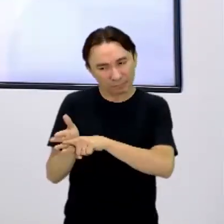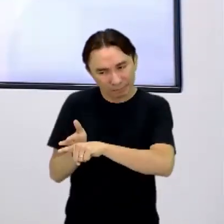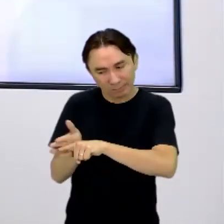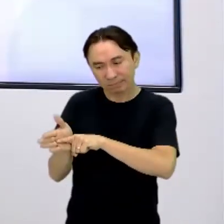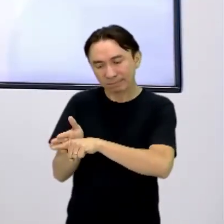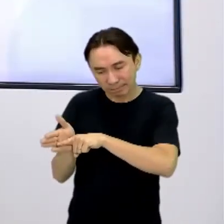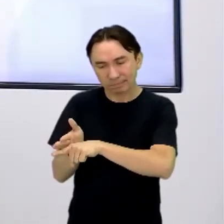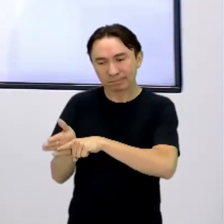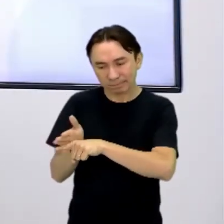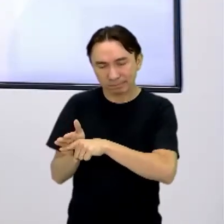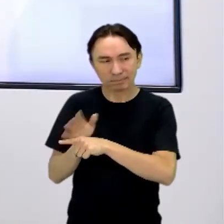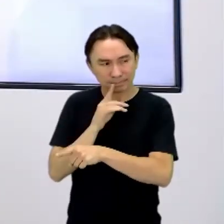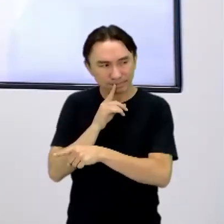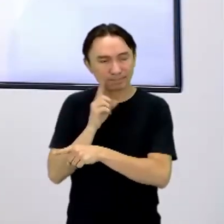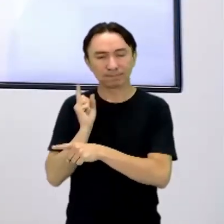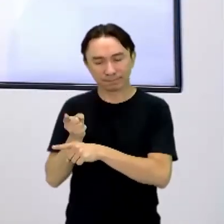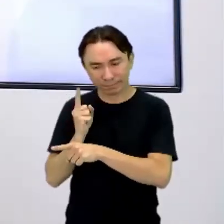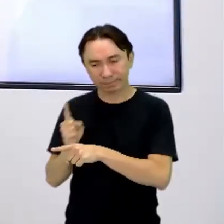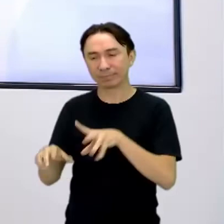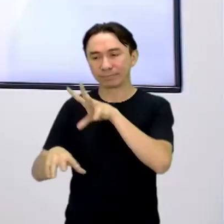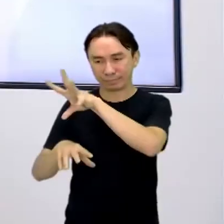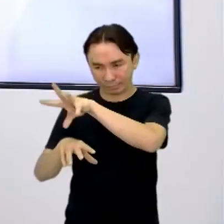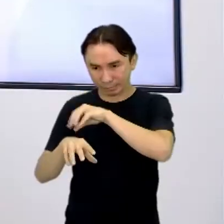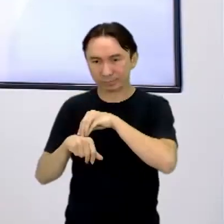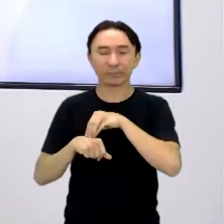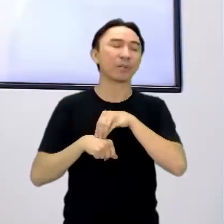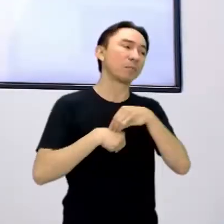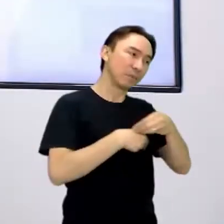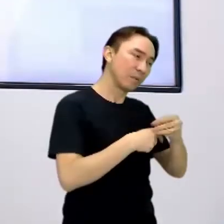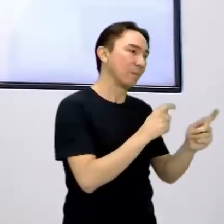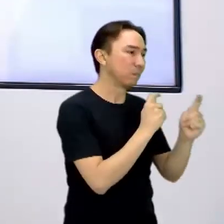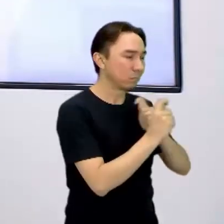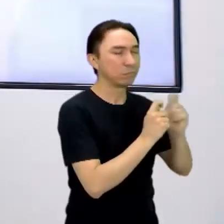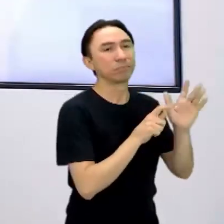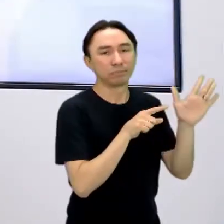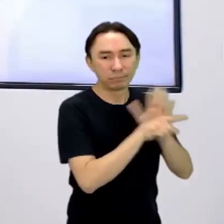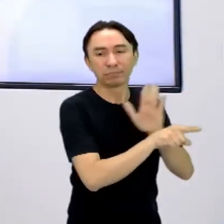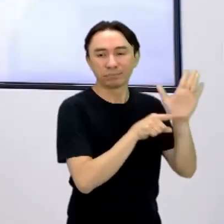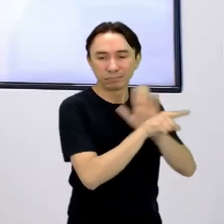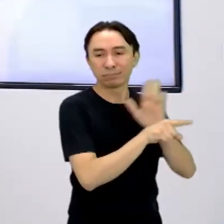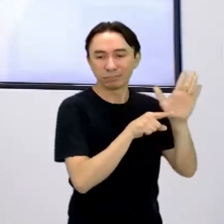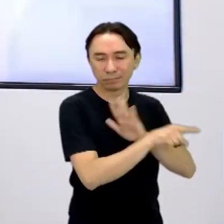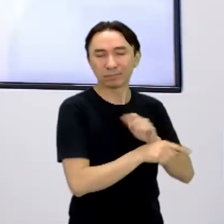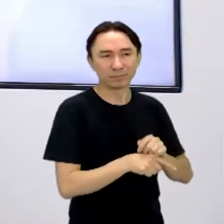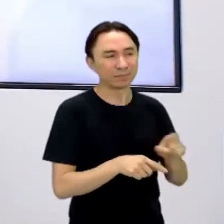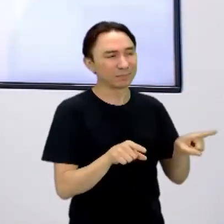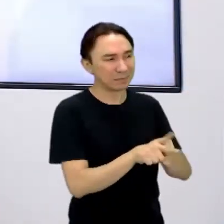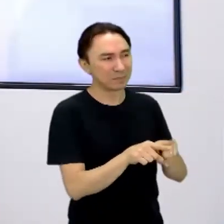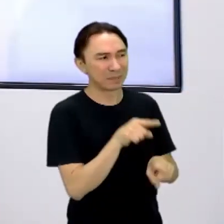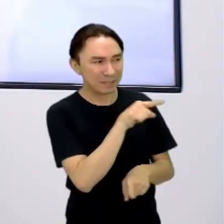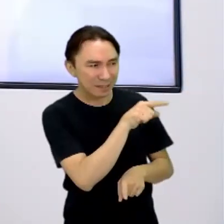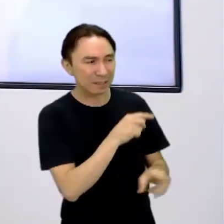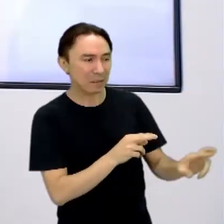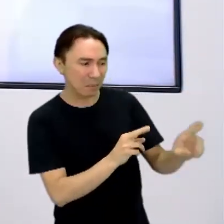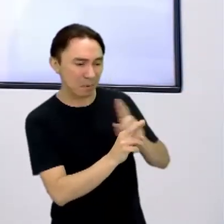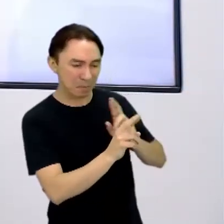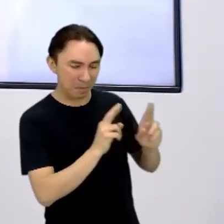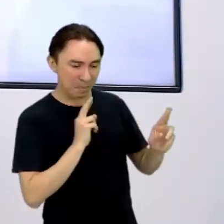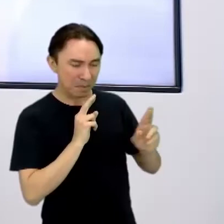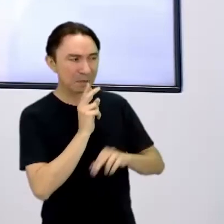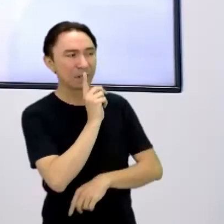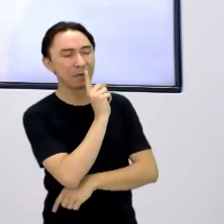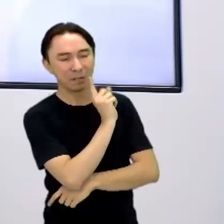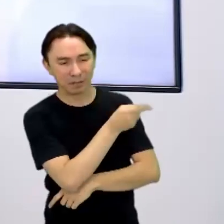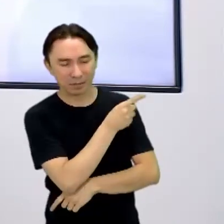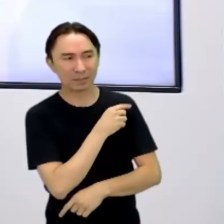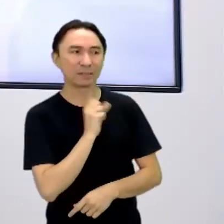você irá pesquisar. E também sempre você tem que pensar nas possíveis respostas dessa pessoa, né? Ah, então